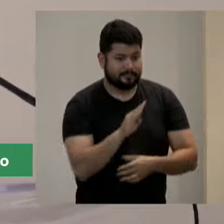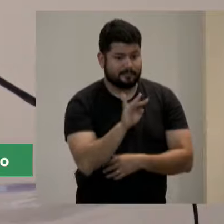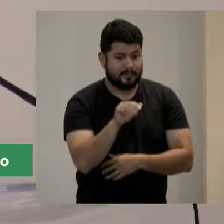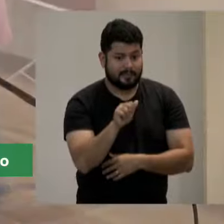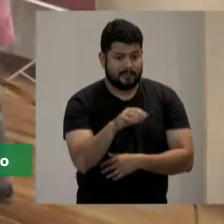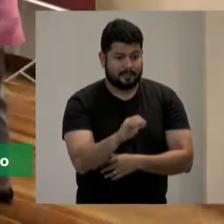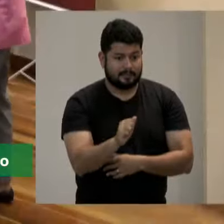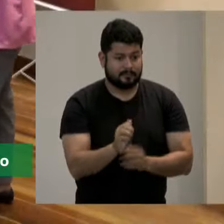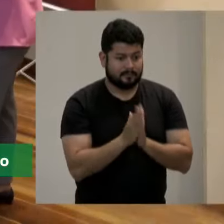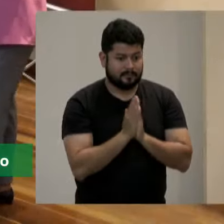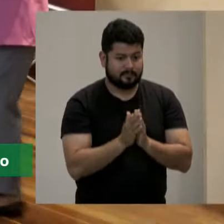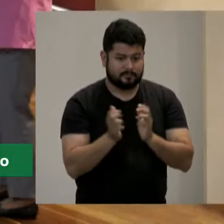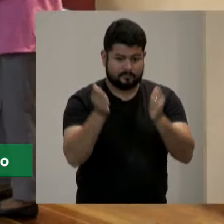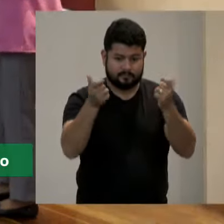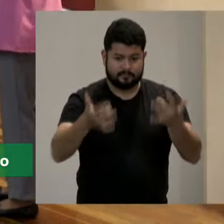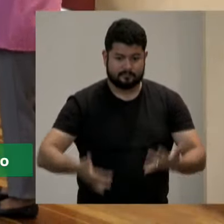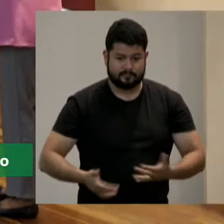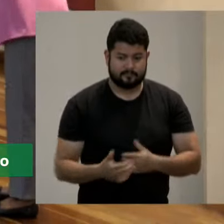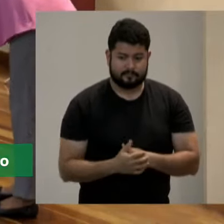aqui.